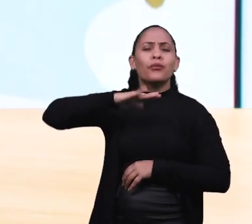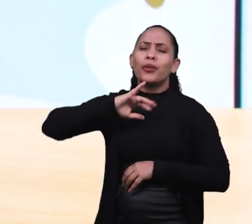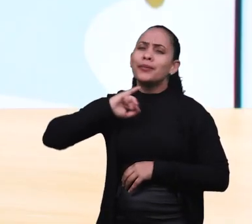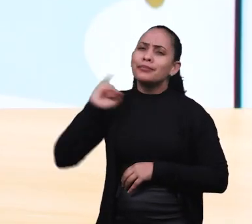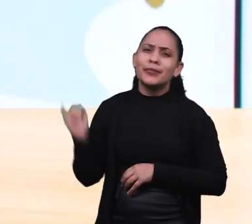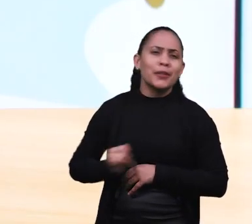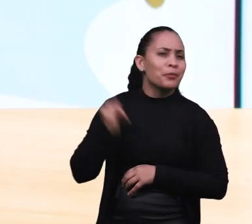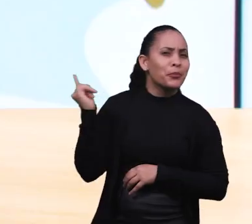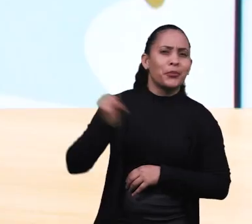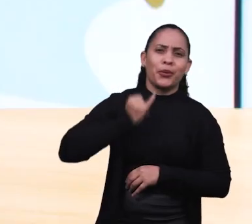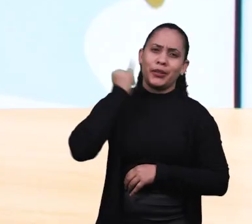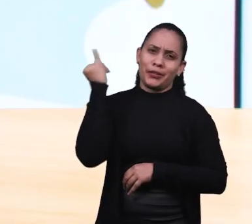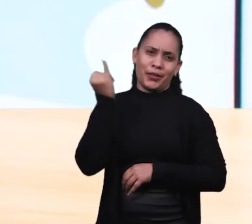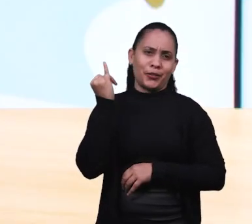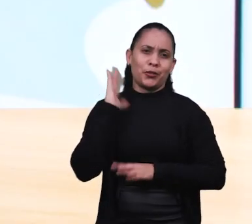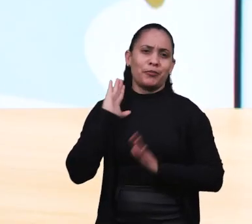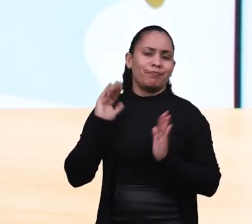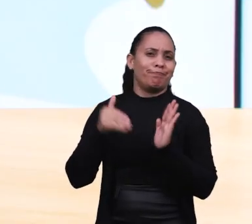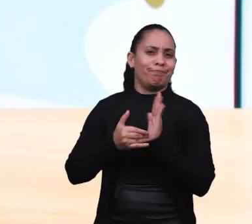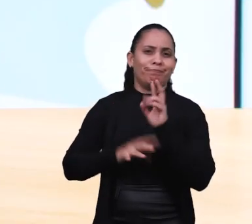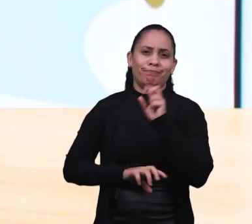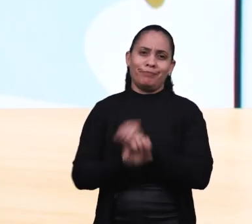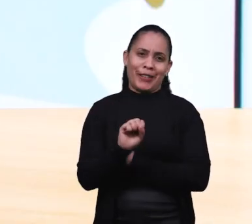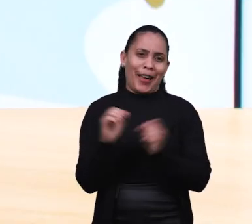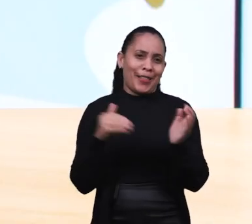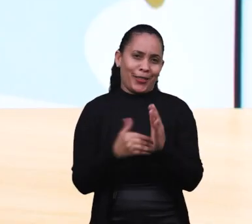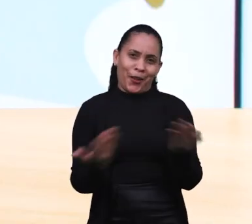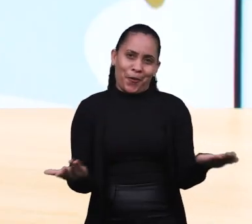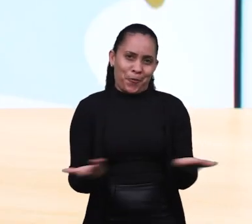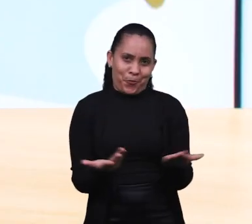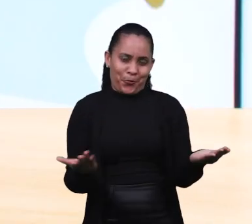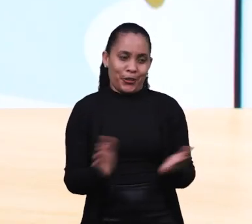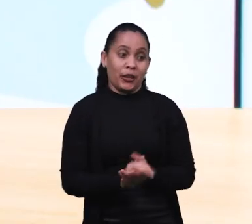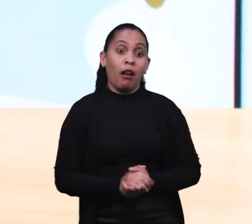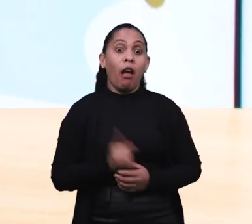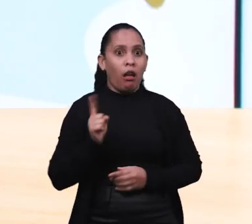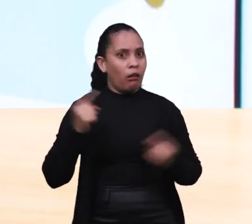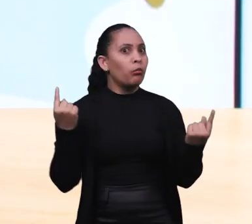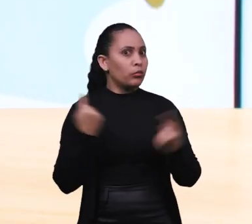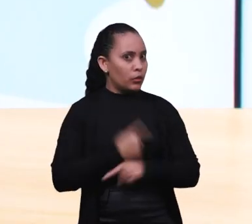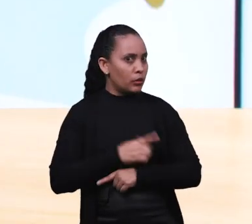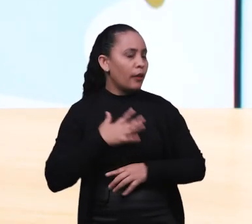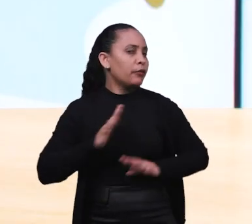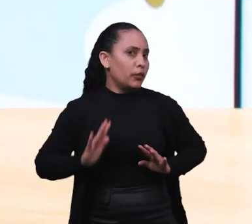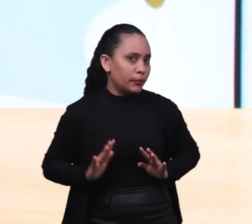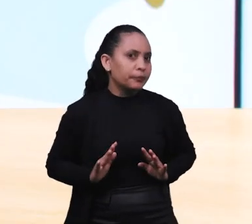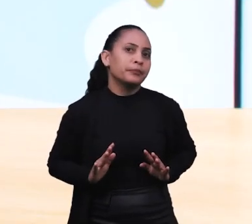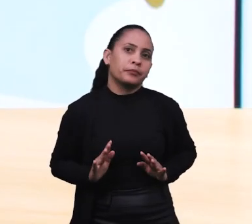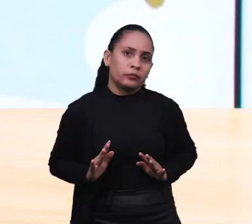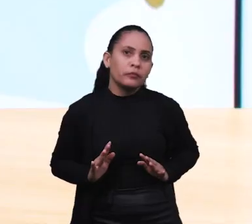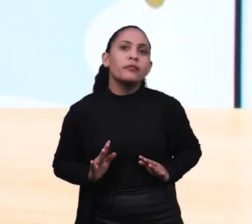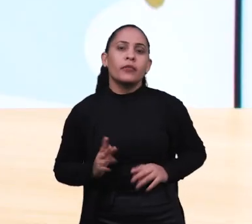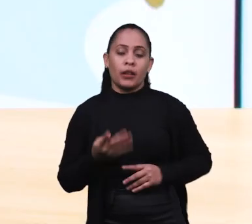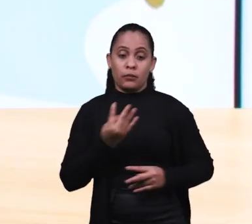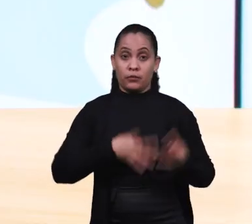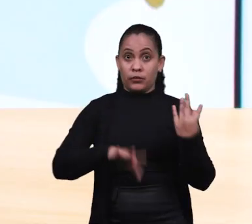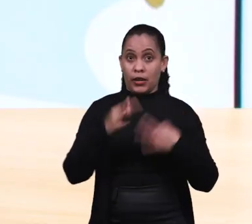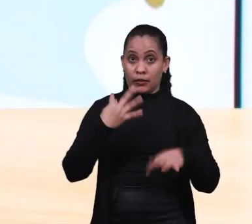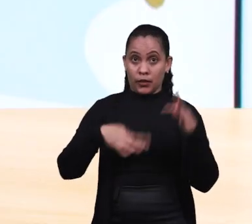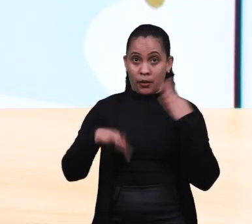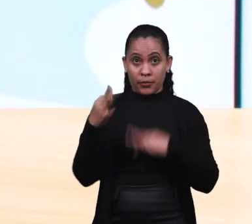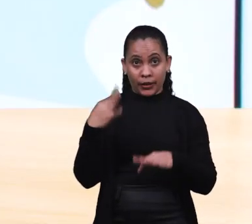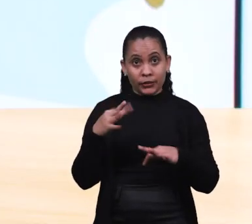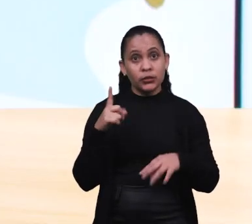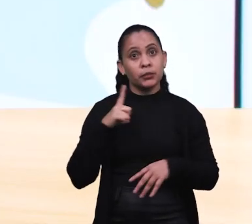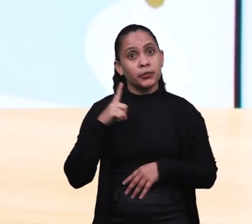meu êxito acadêmico até hoje. E é um desafio. A gente lidar com tratamento, a gente